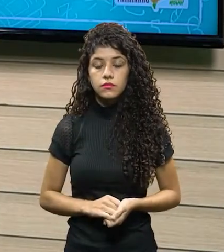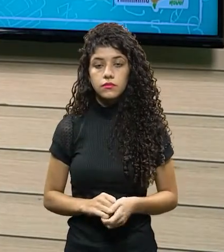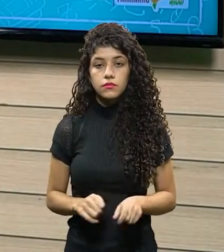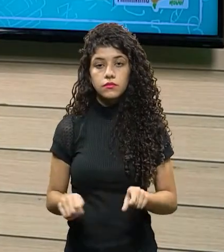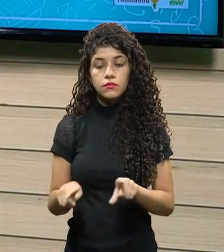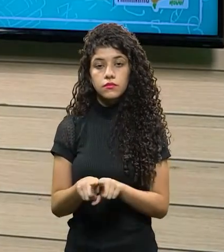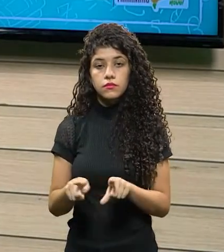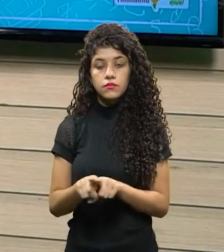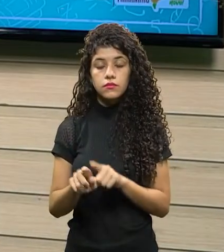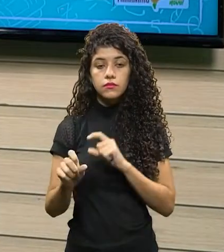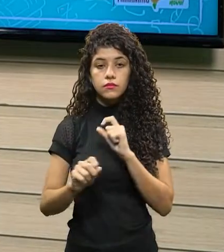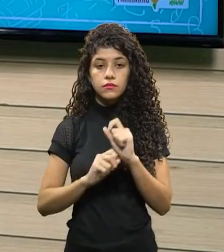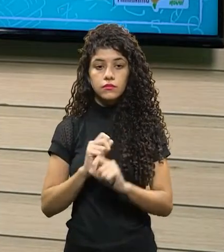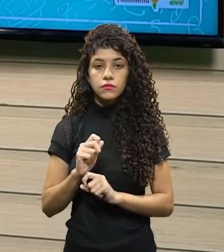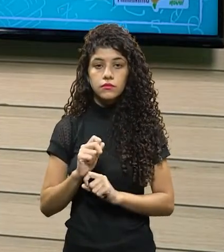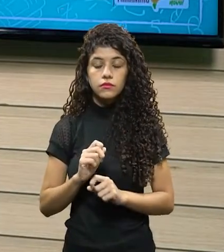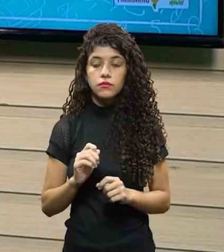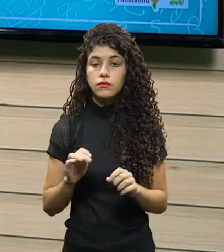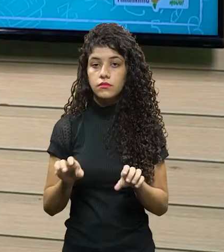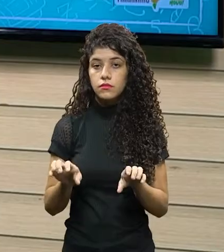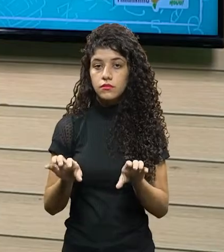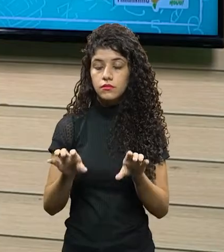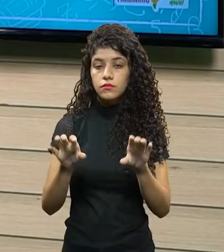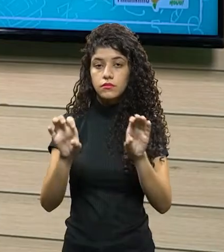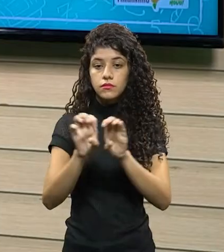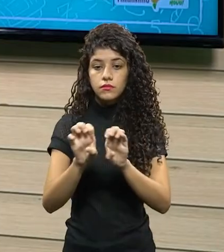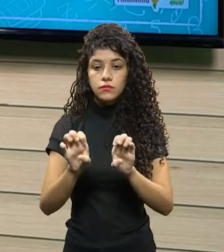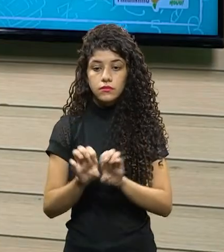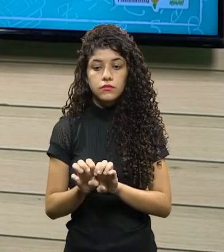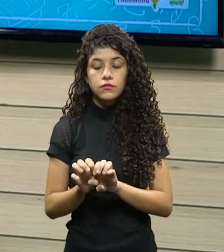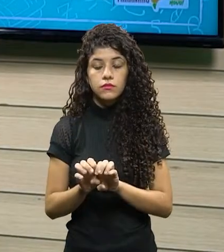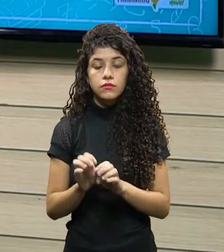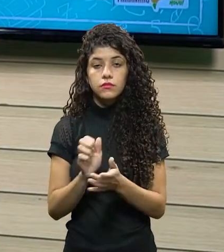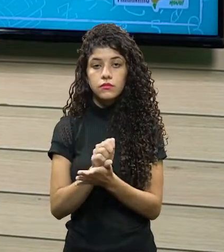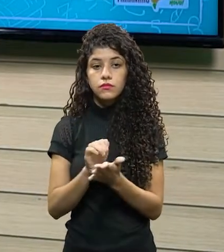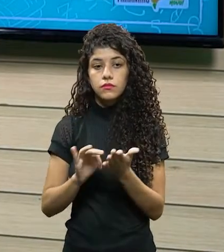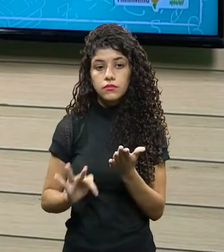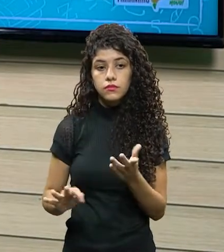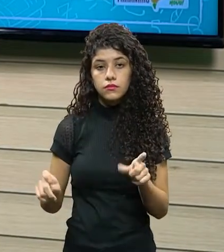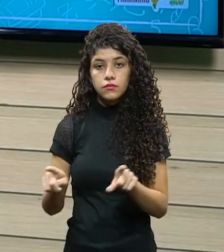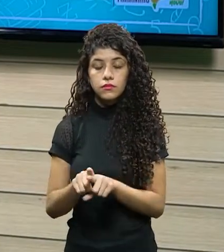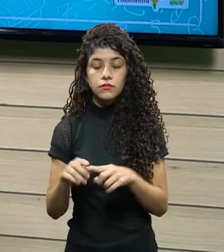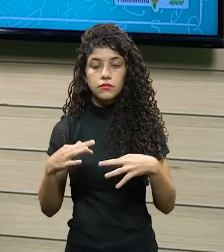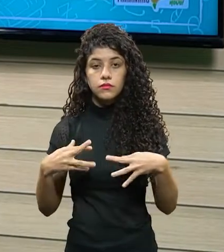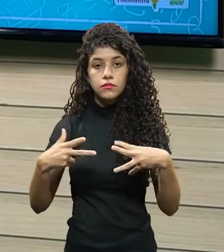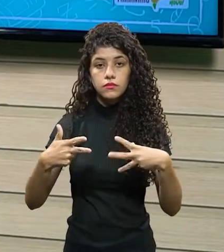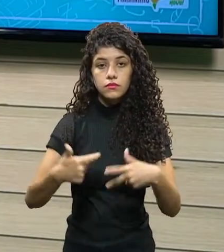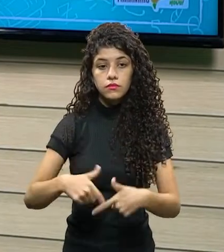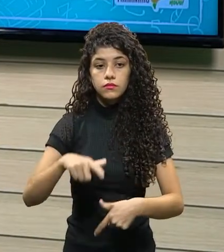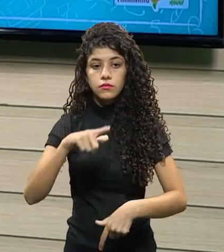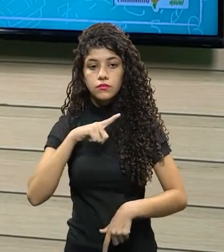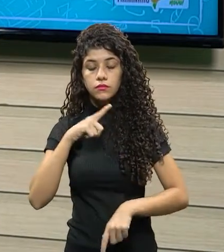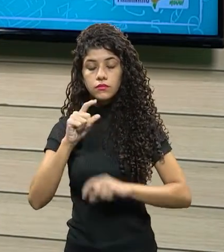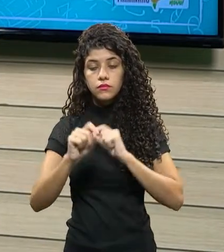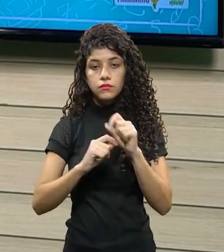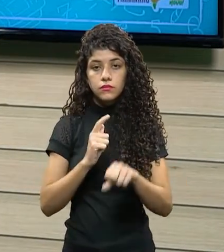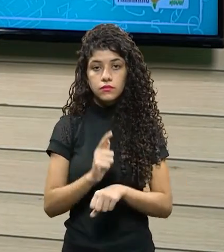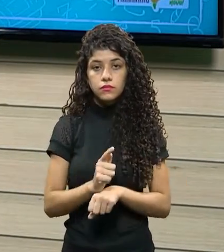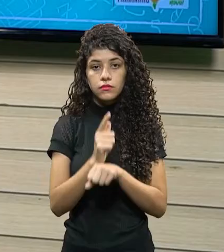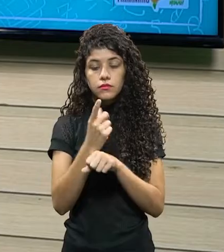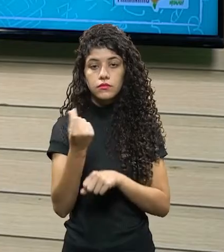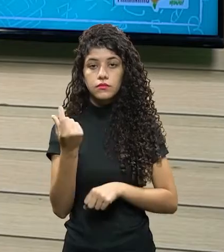também arquitetar toda a sua estrutura e as atividades operacionais, pois tudo isso está vinculado a essa gestão de custos